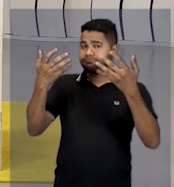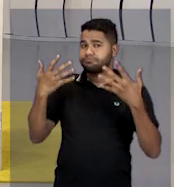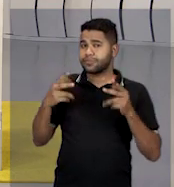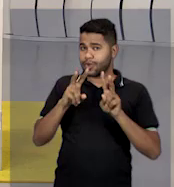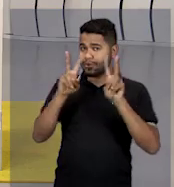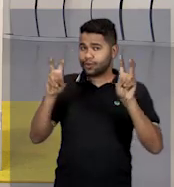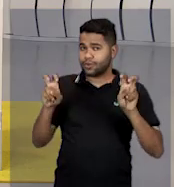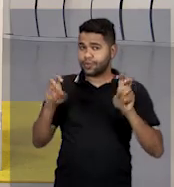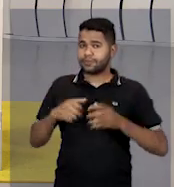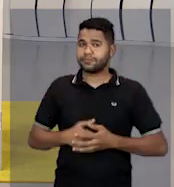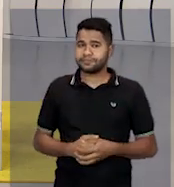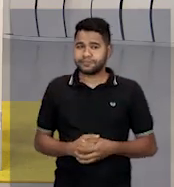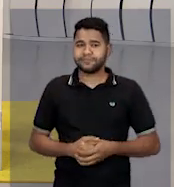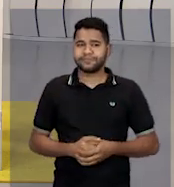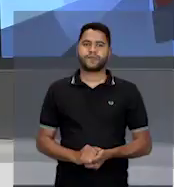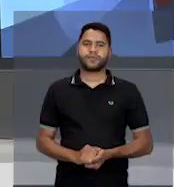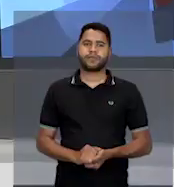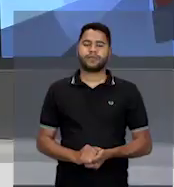sobre notícia.